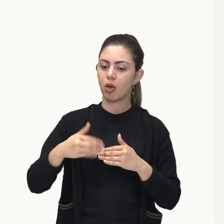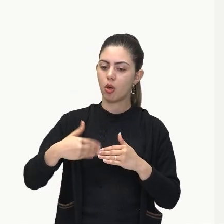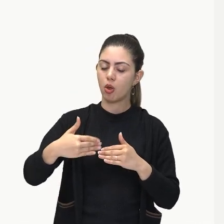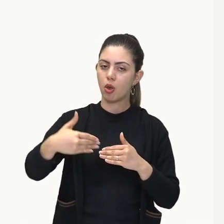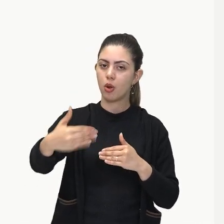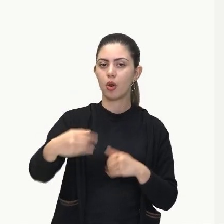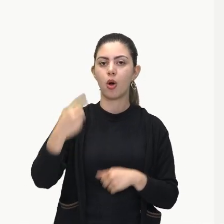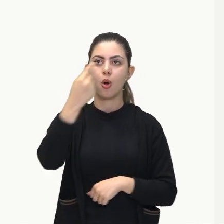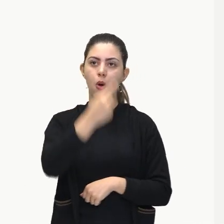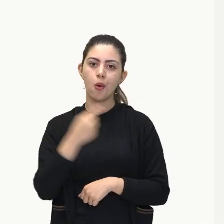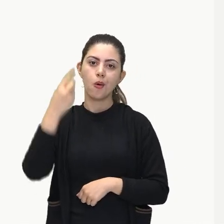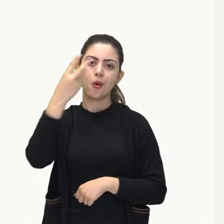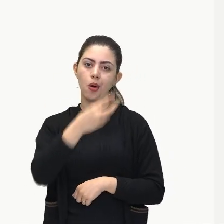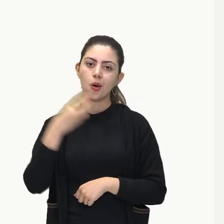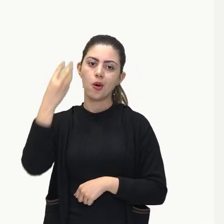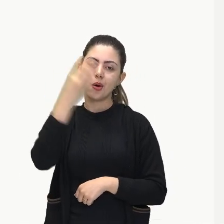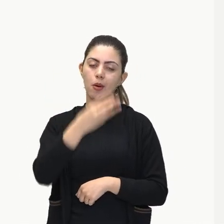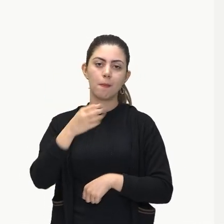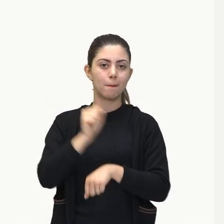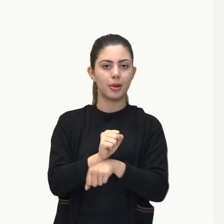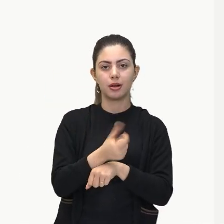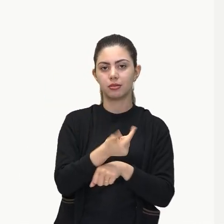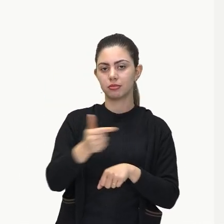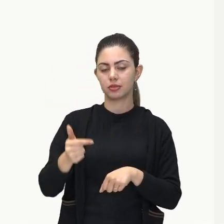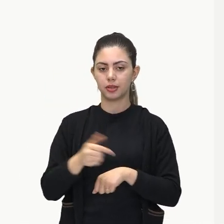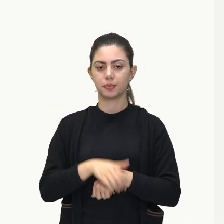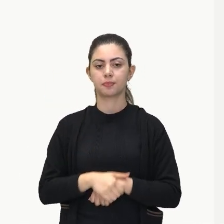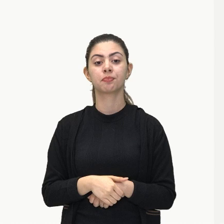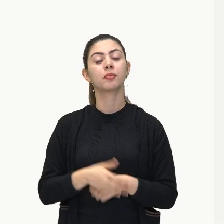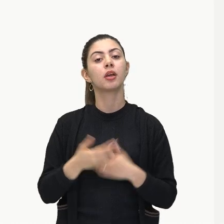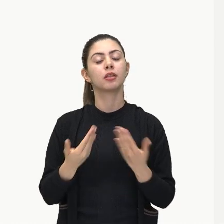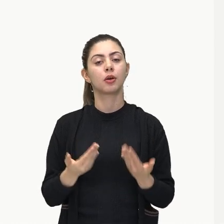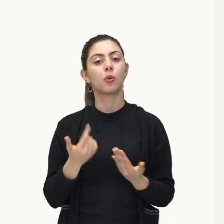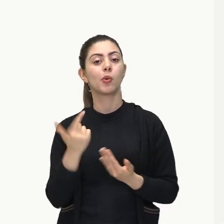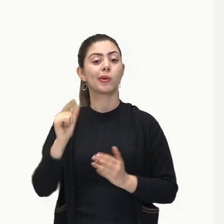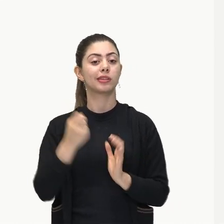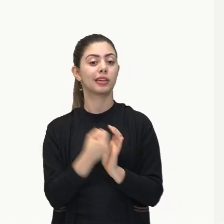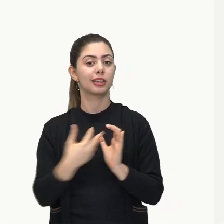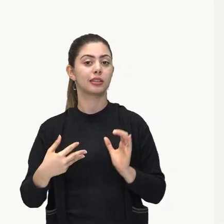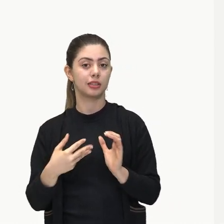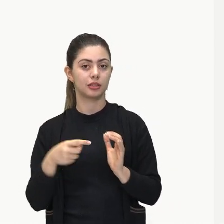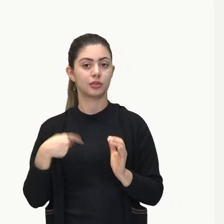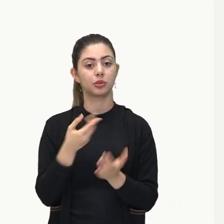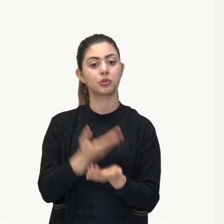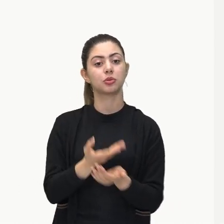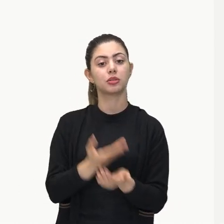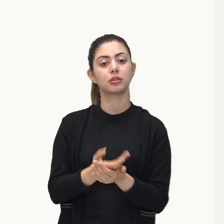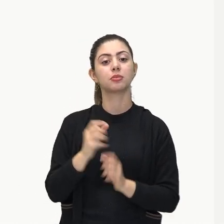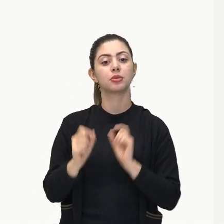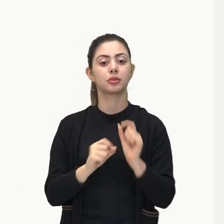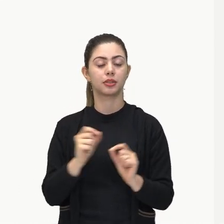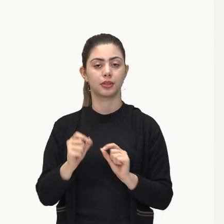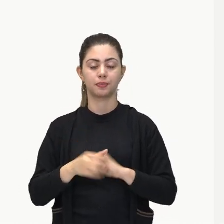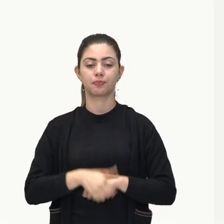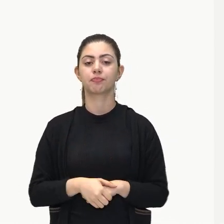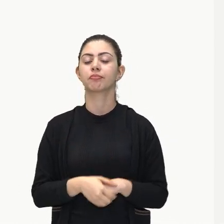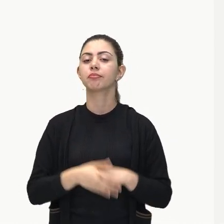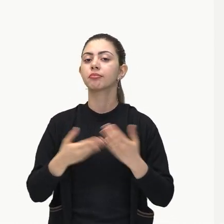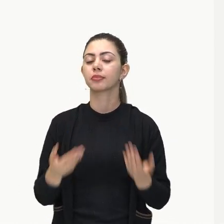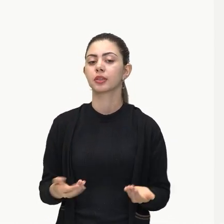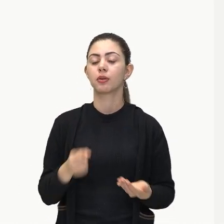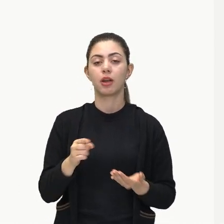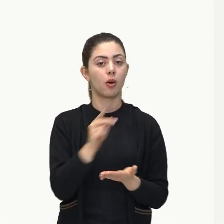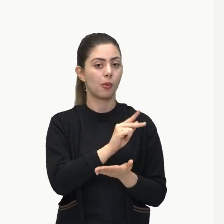hora. Outro elemento interessante que a gente tem que perceber sobre os poemas é a cadência. Os poemas